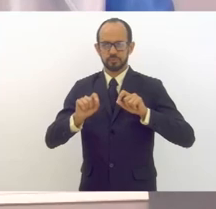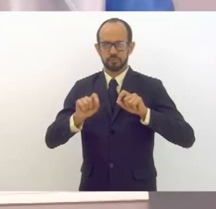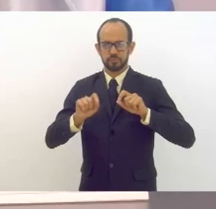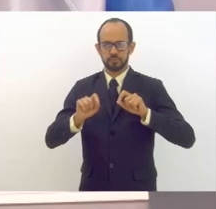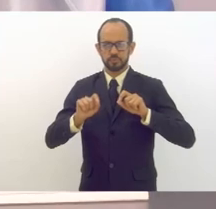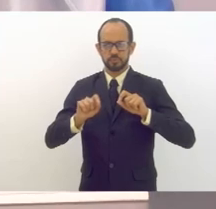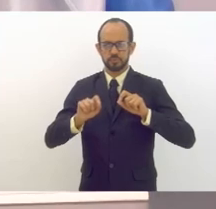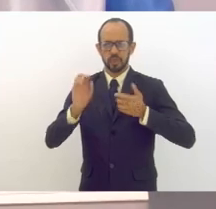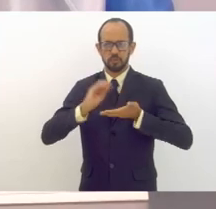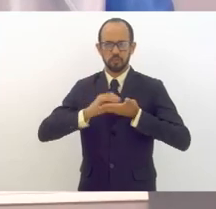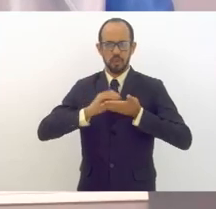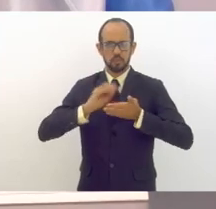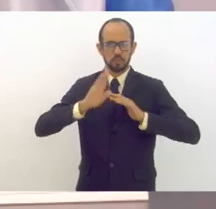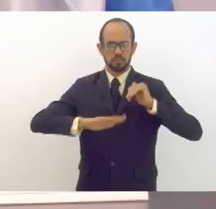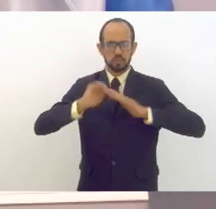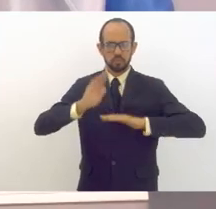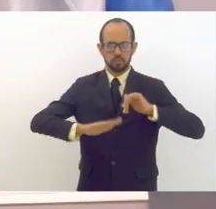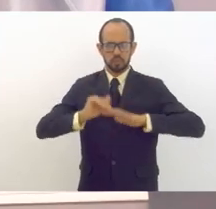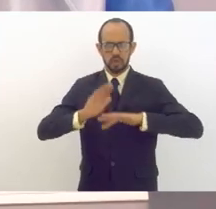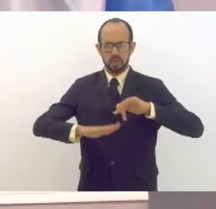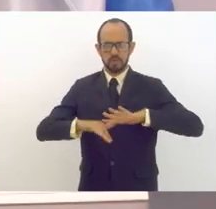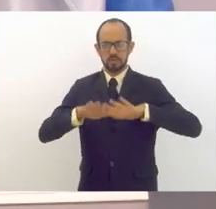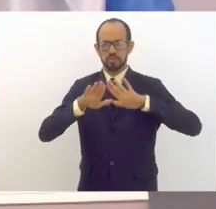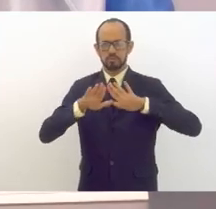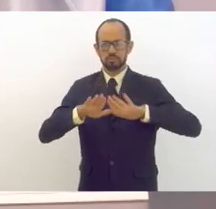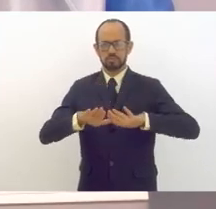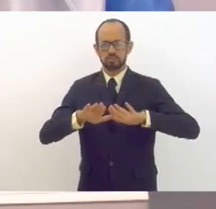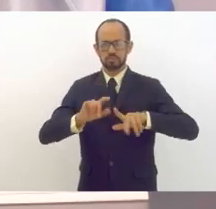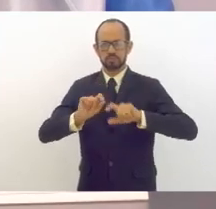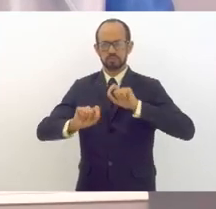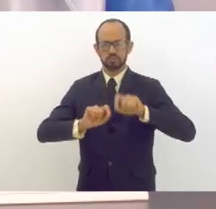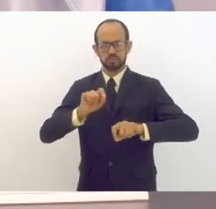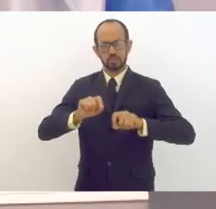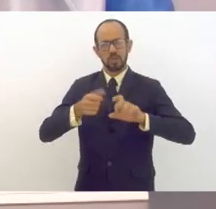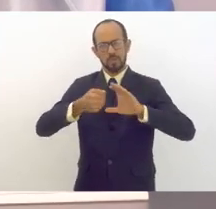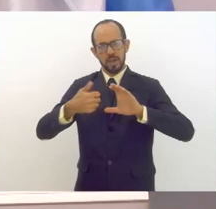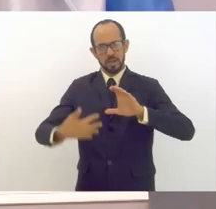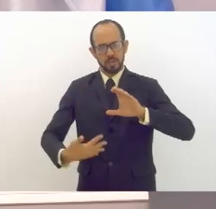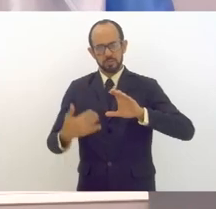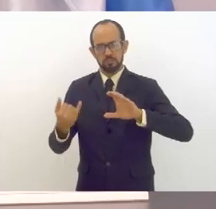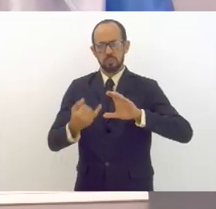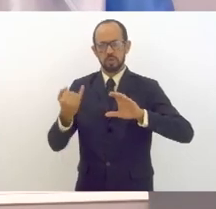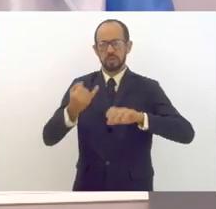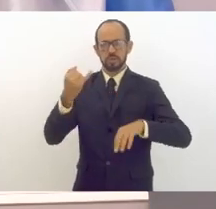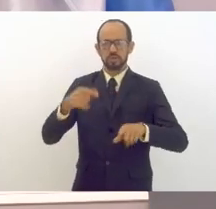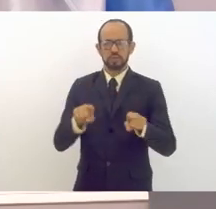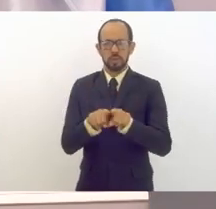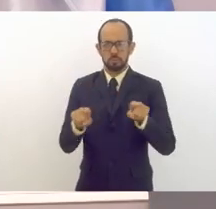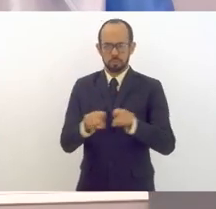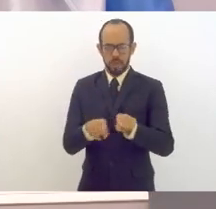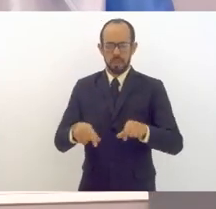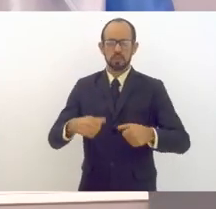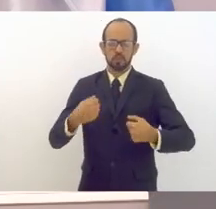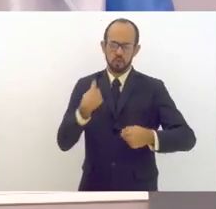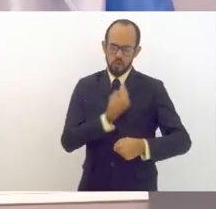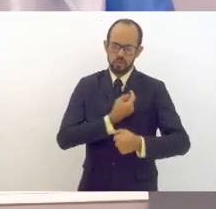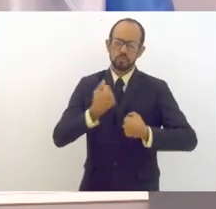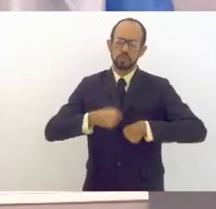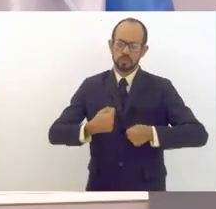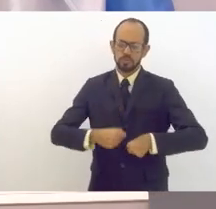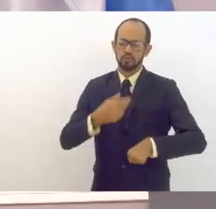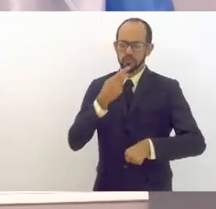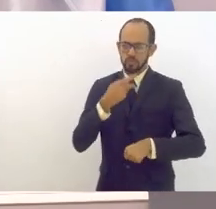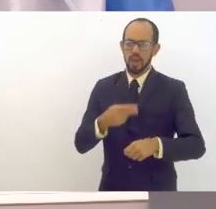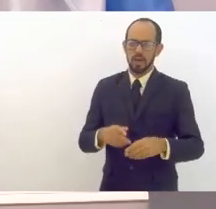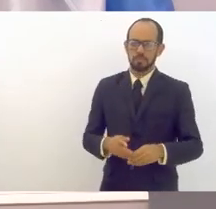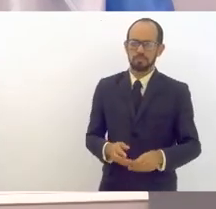da falta de profissionais na rede, e esse é um elemento importante, que eu acho também que a gente... precisa tratar, quando a palavra